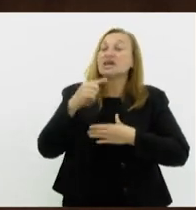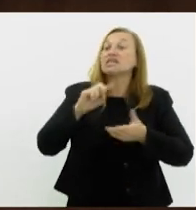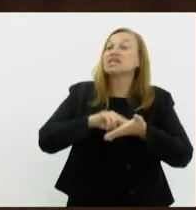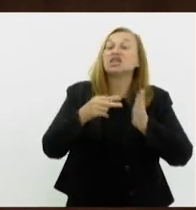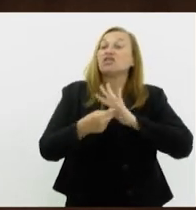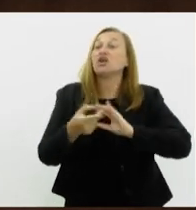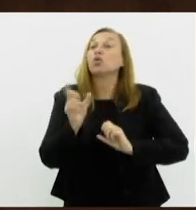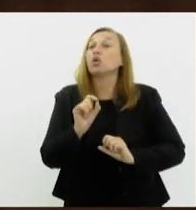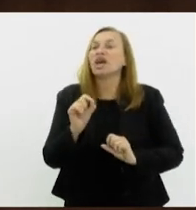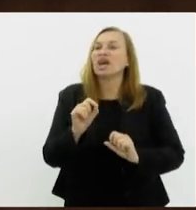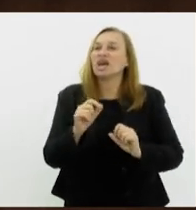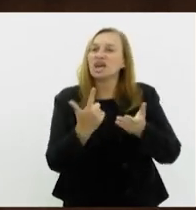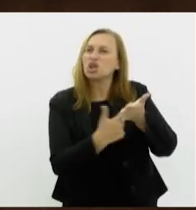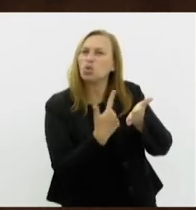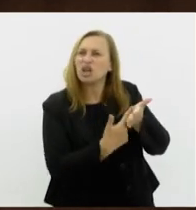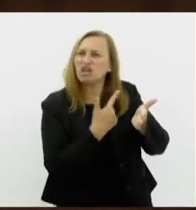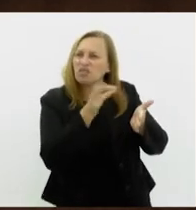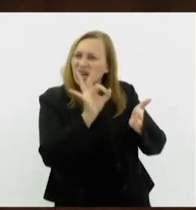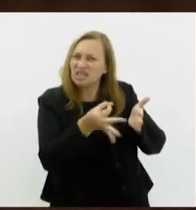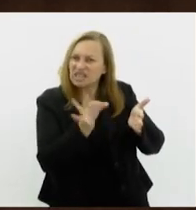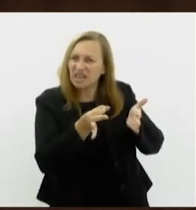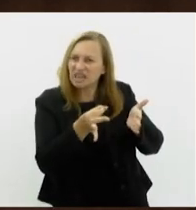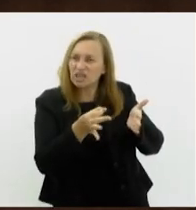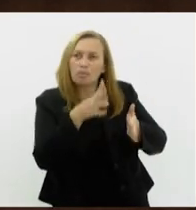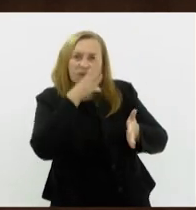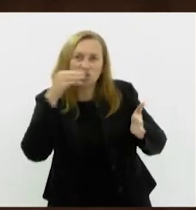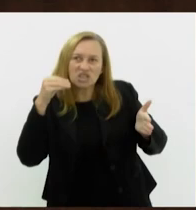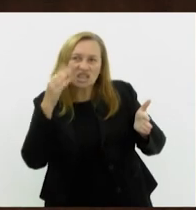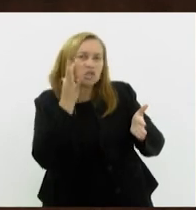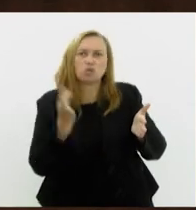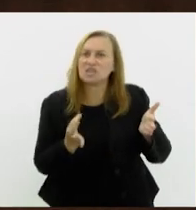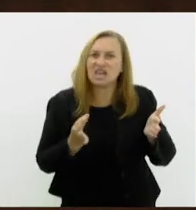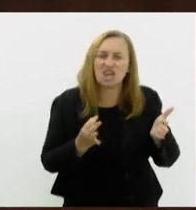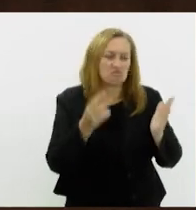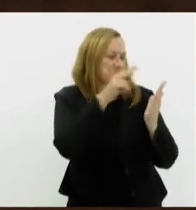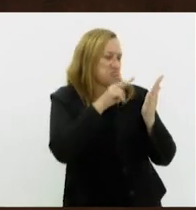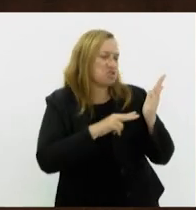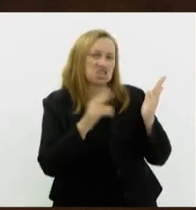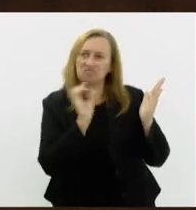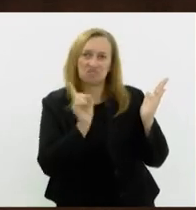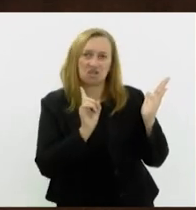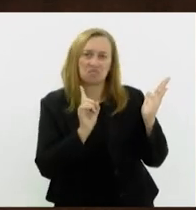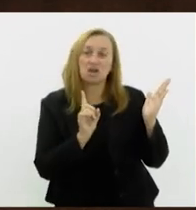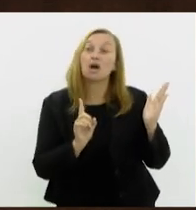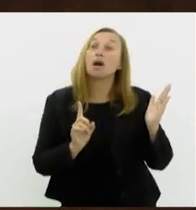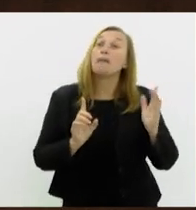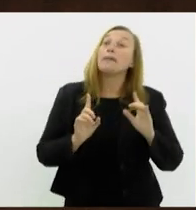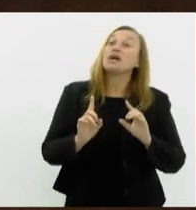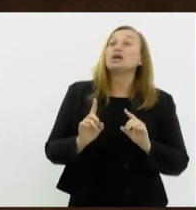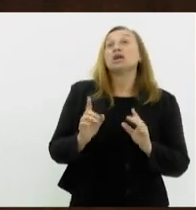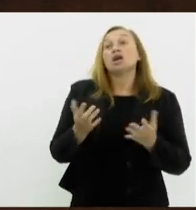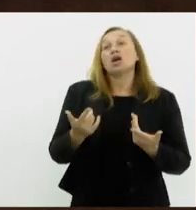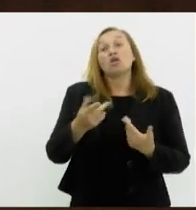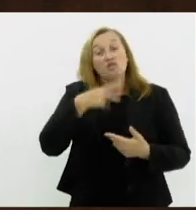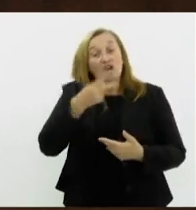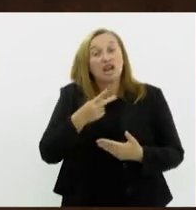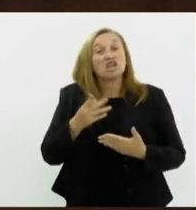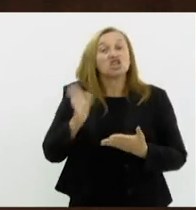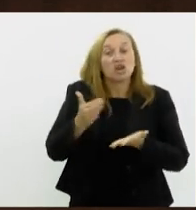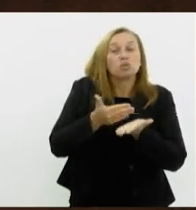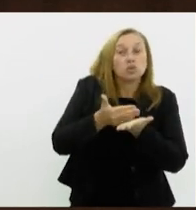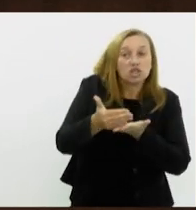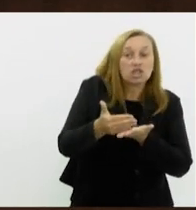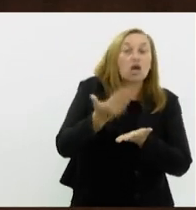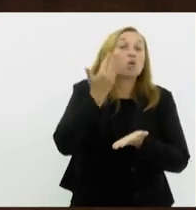é adequada para adolescentes? Não sei, eu não li a obra e eu não sou especialista. Isso é o que eu disse desde o início.